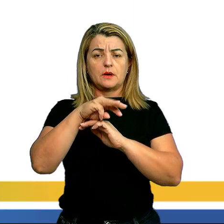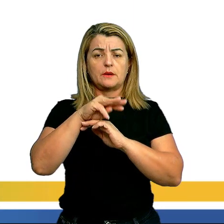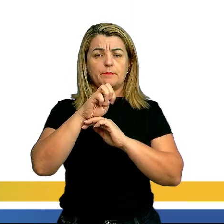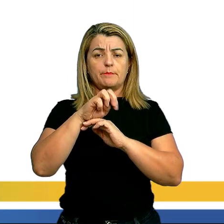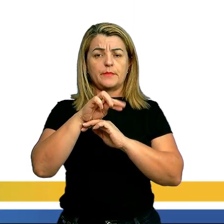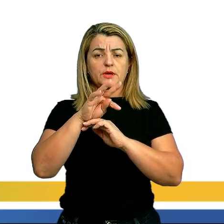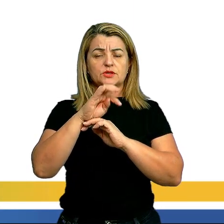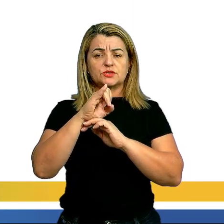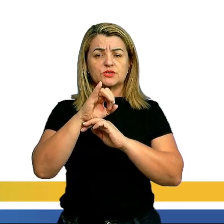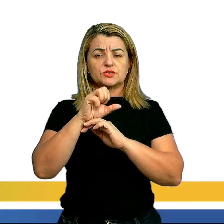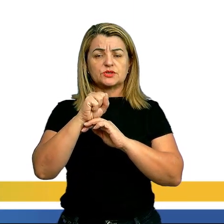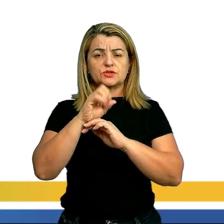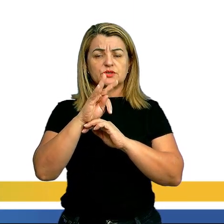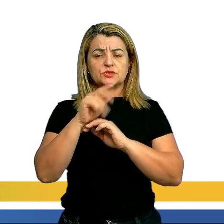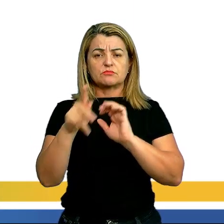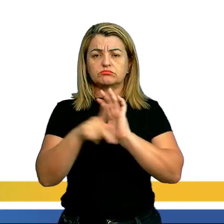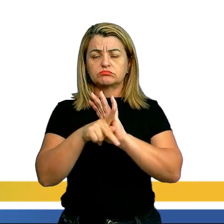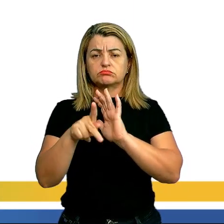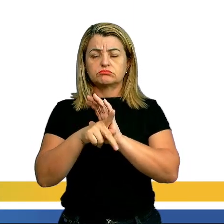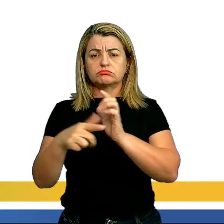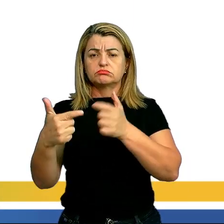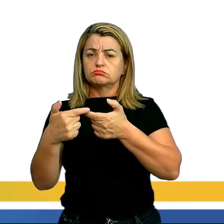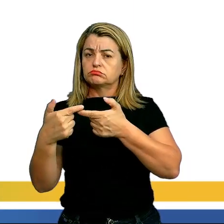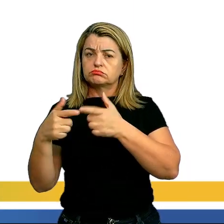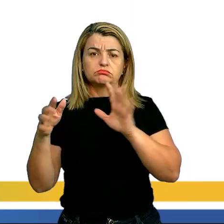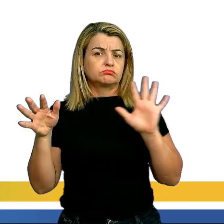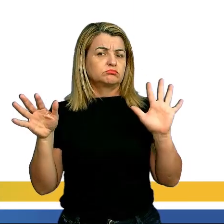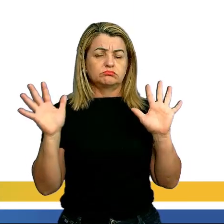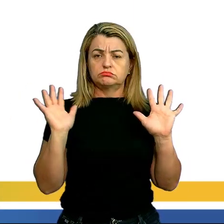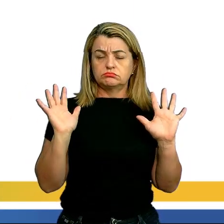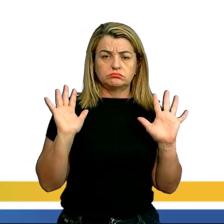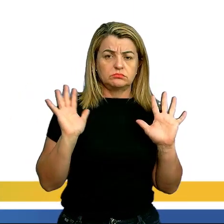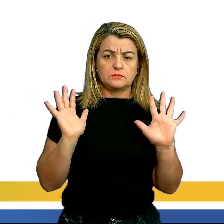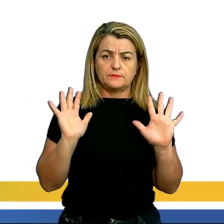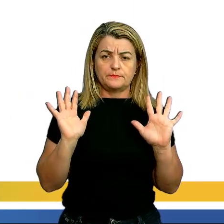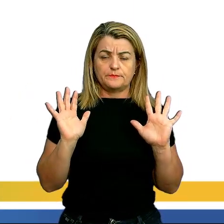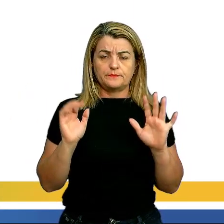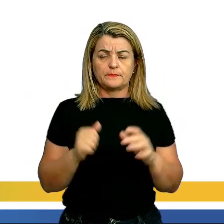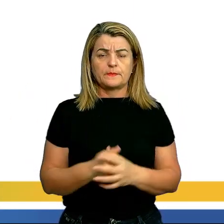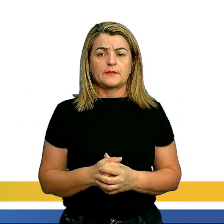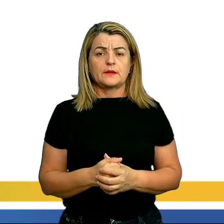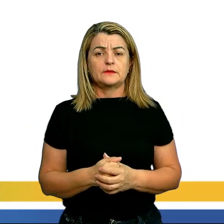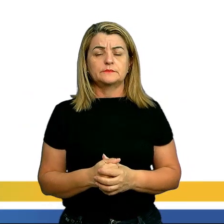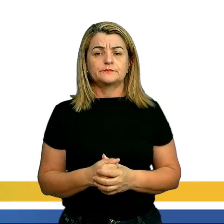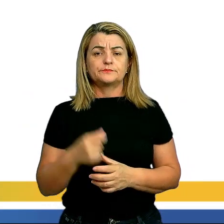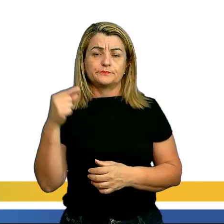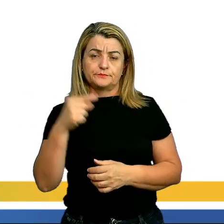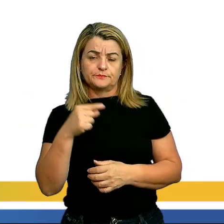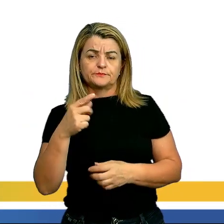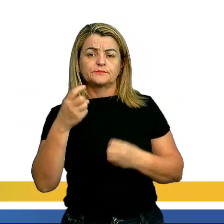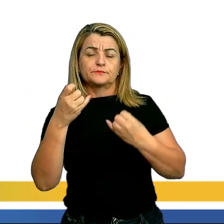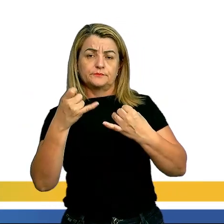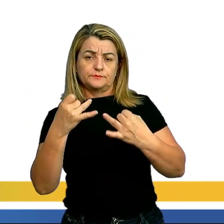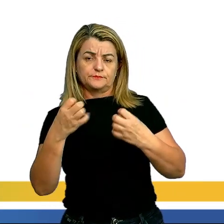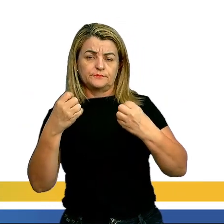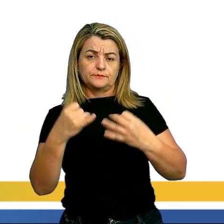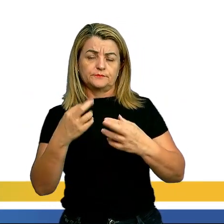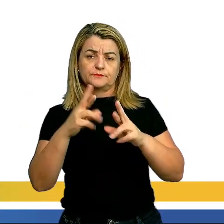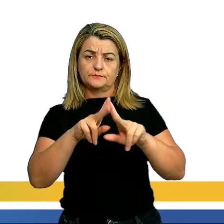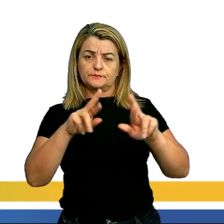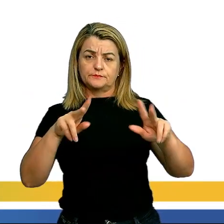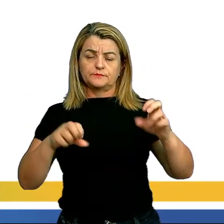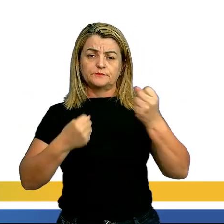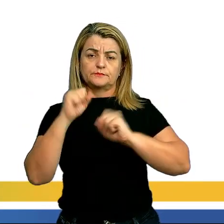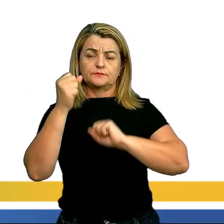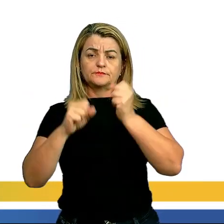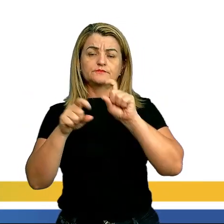foi indústria bélica, não foi indústria de armamentos e tecnologias bélicas, né, militares. Aqui a gente está falando de várias indústrias,